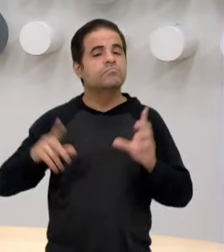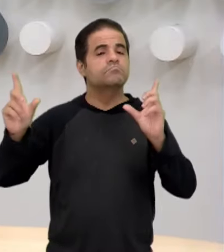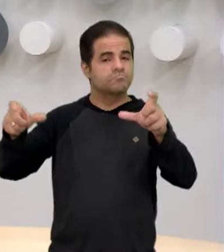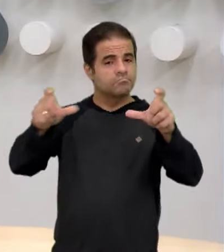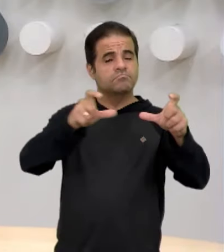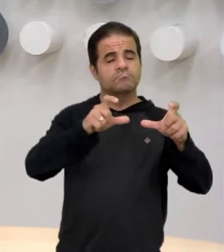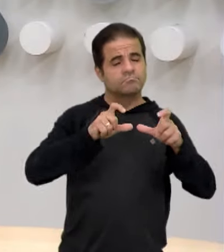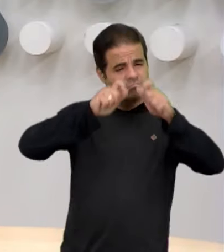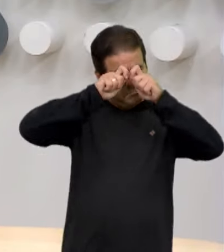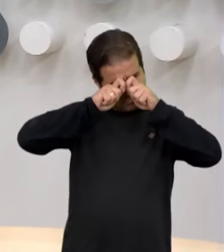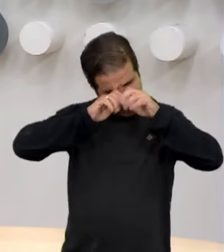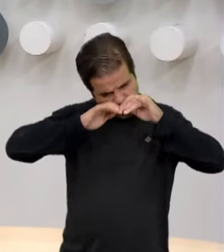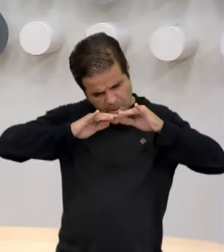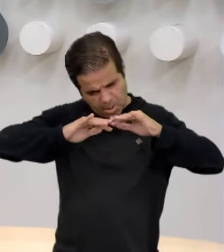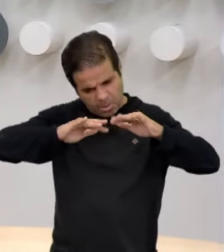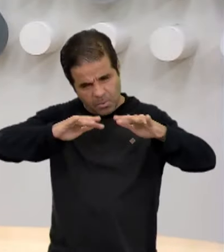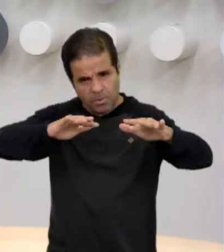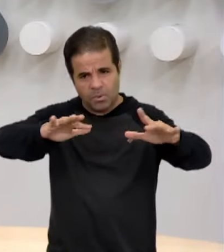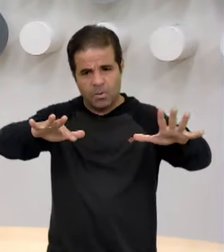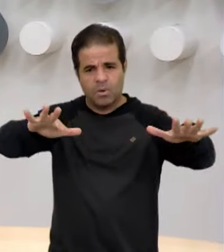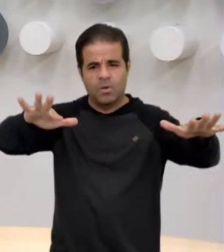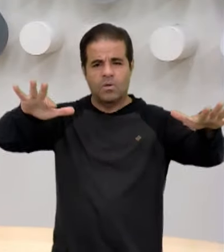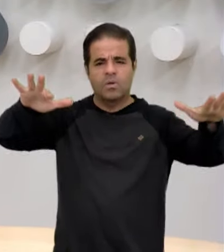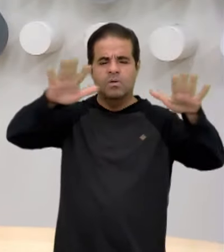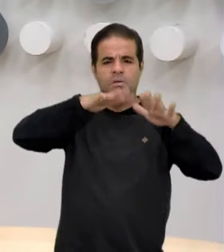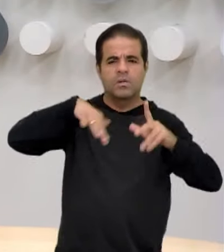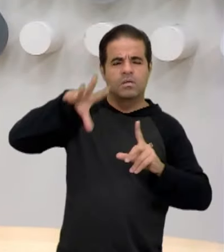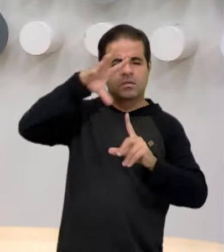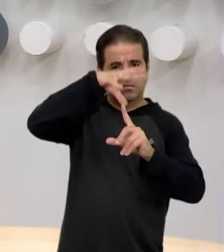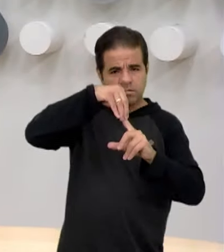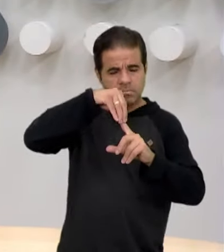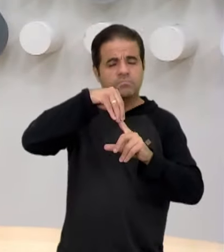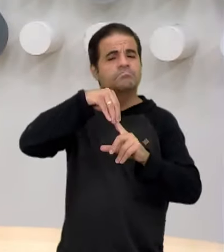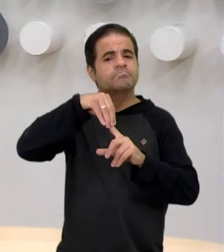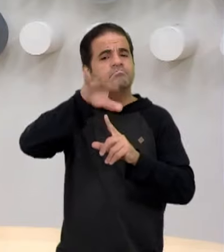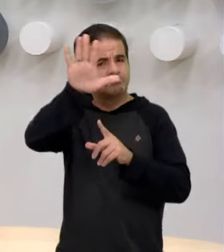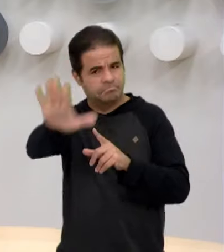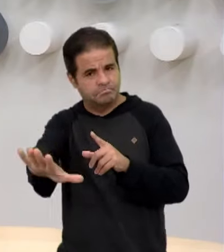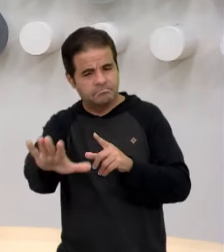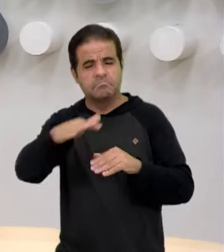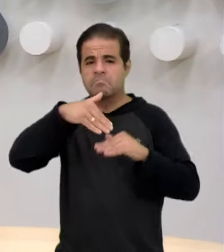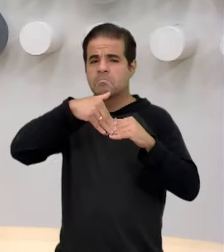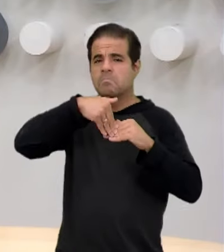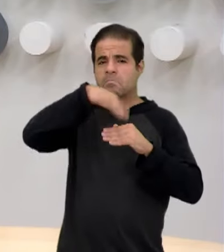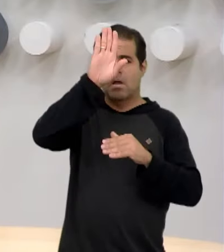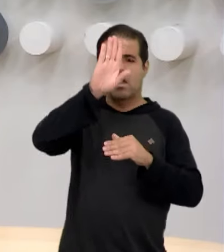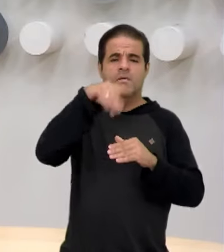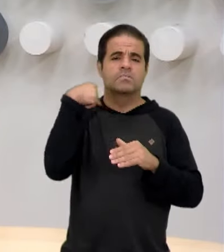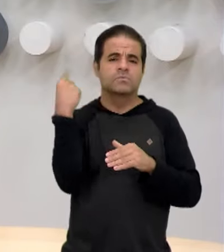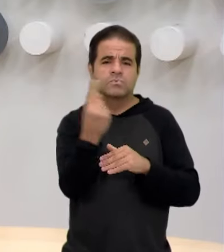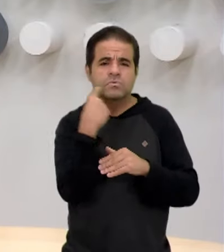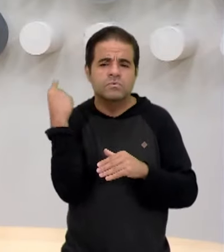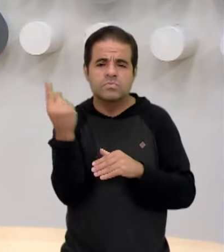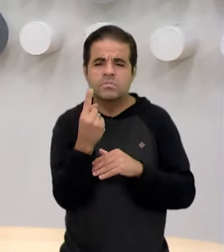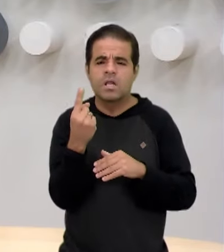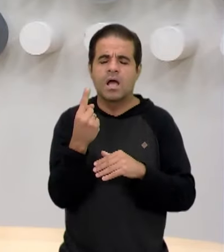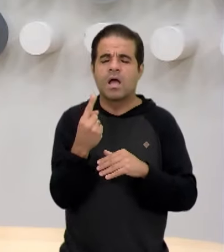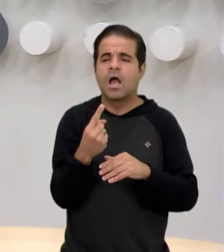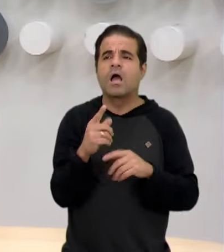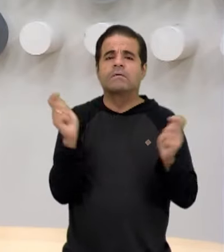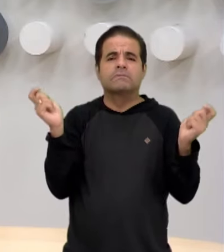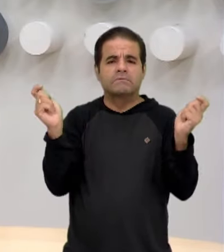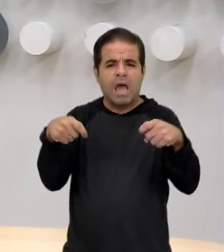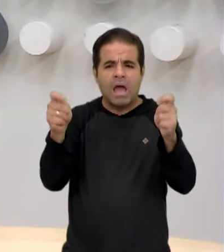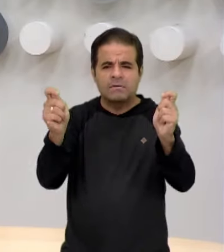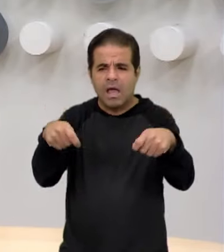espaciais que estão aí no ponto Nemo. Tá? Então, é o ponto mais isolado do planeta Terra e ele serve